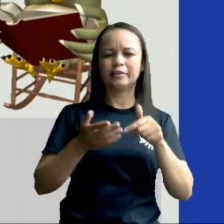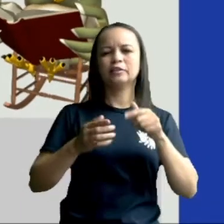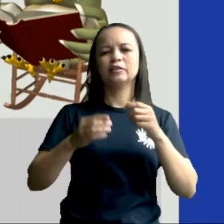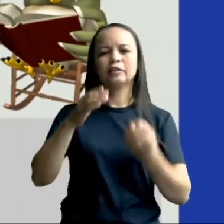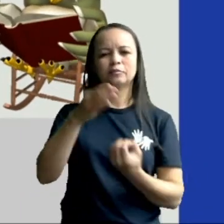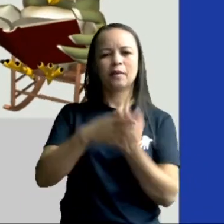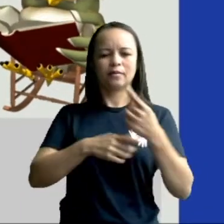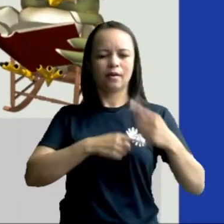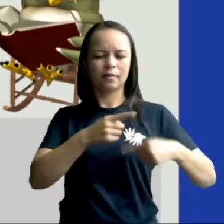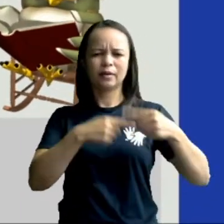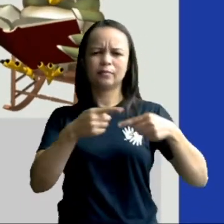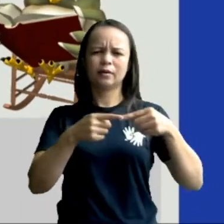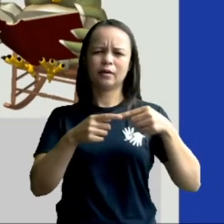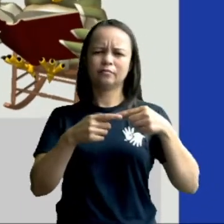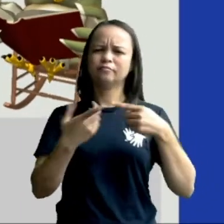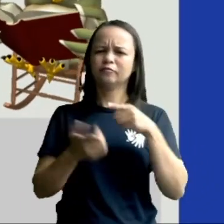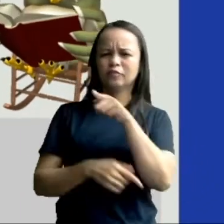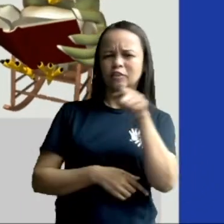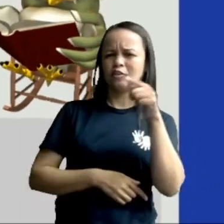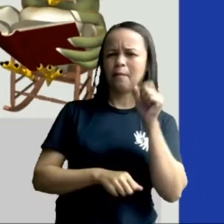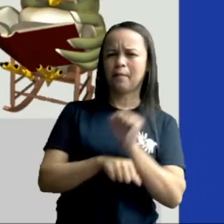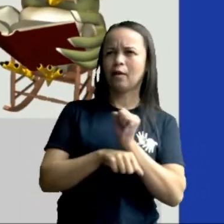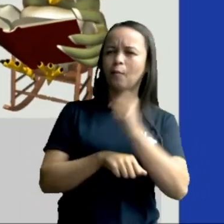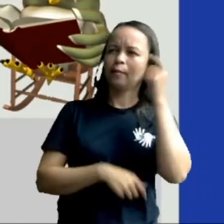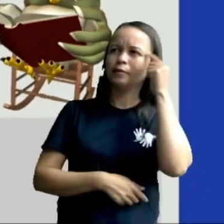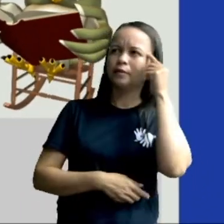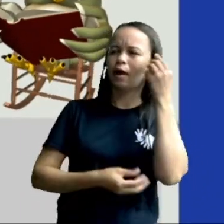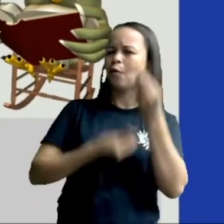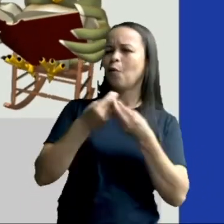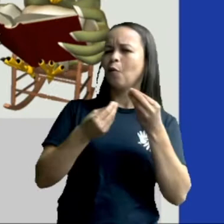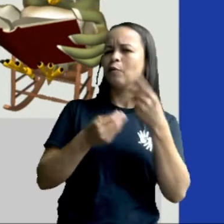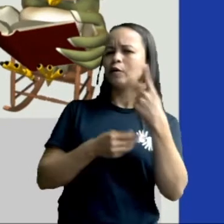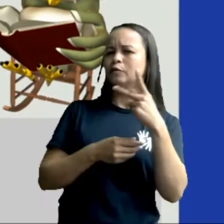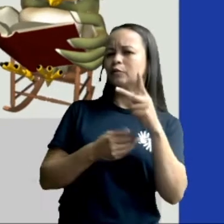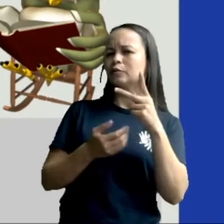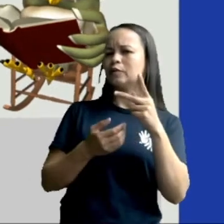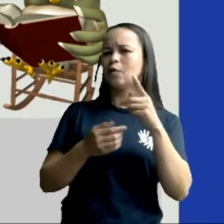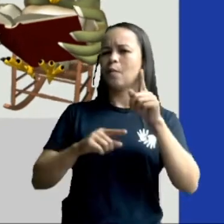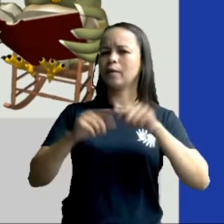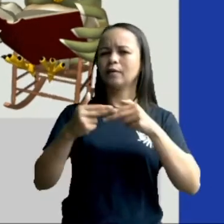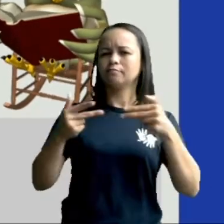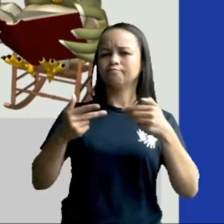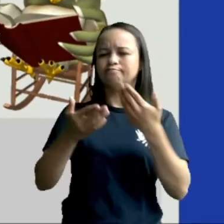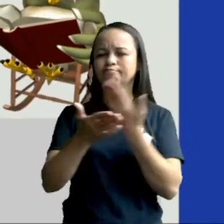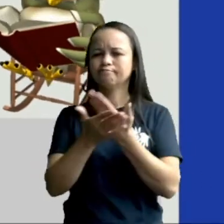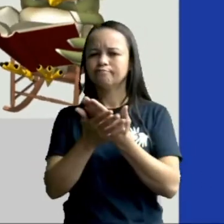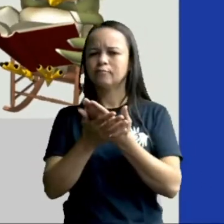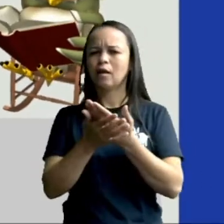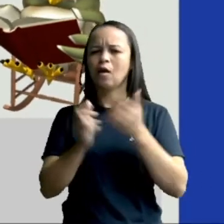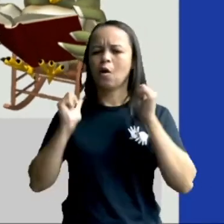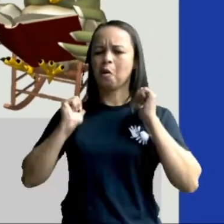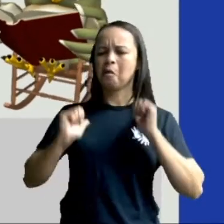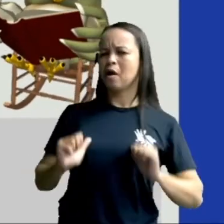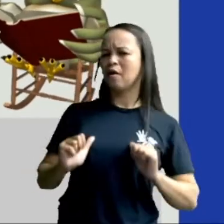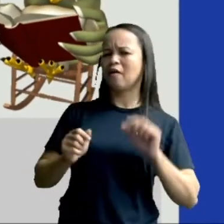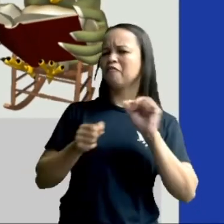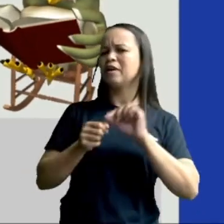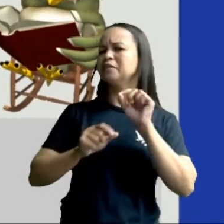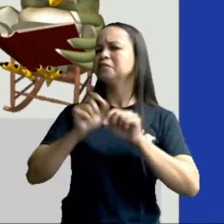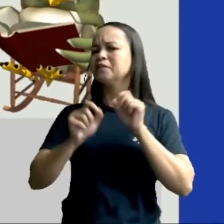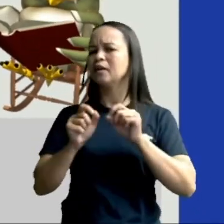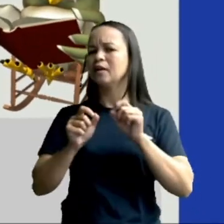para pensar no seu material escolar? A sua mochila, ela é feita de quê? O seu